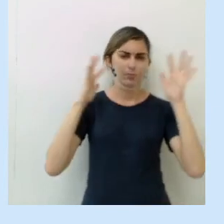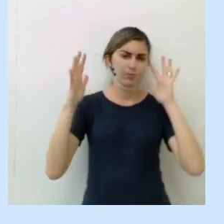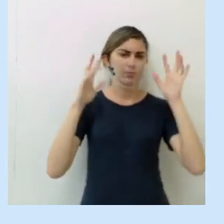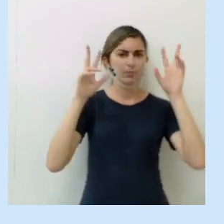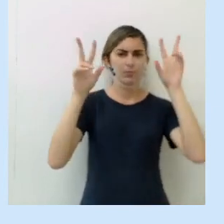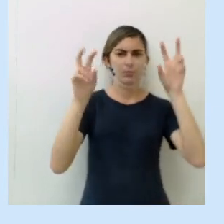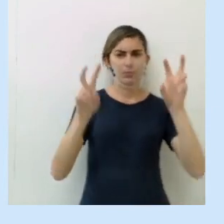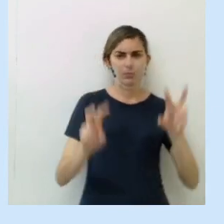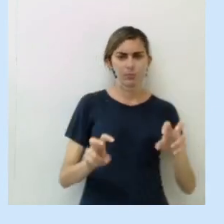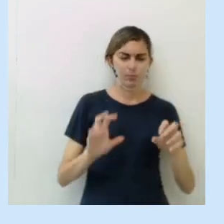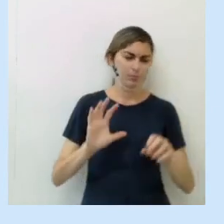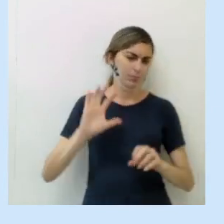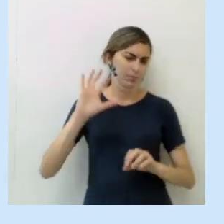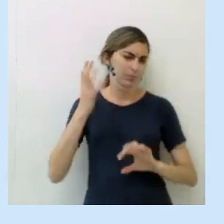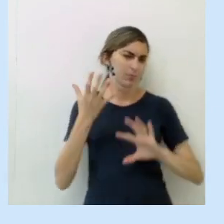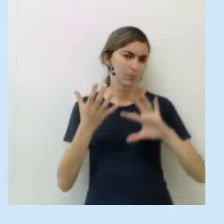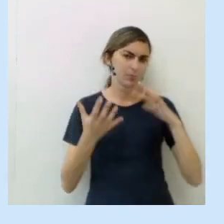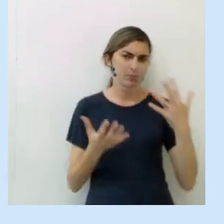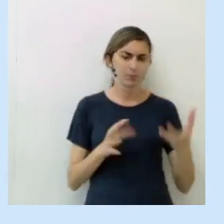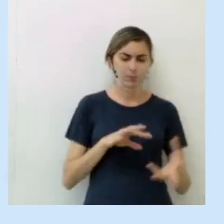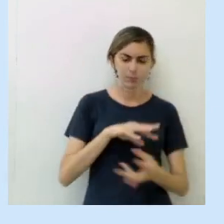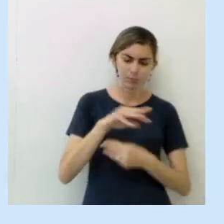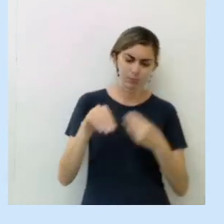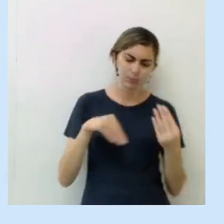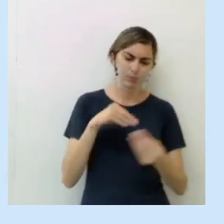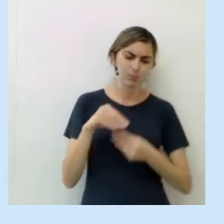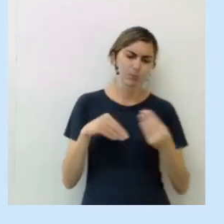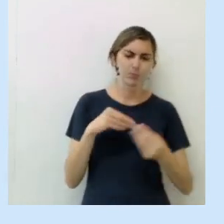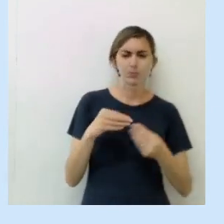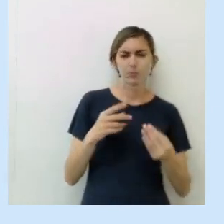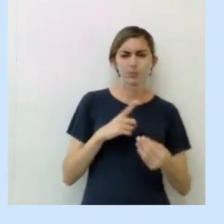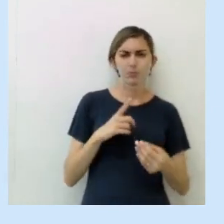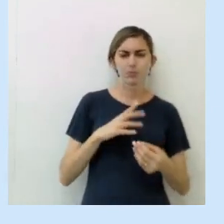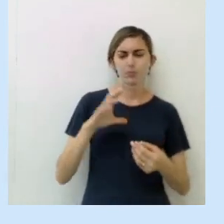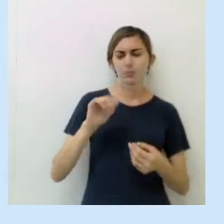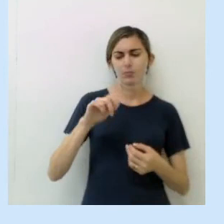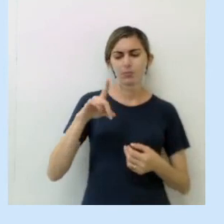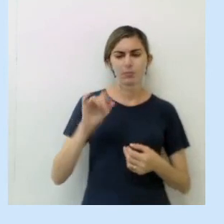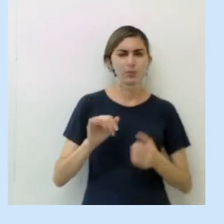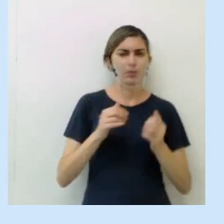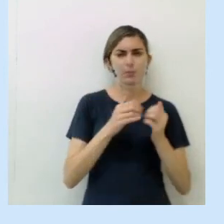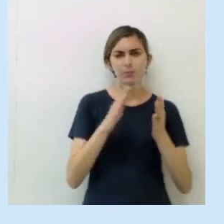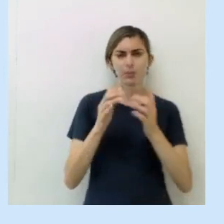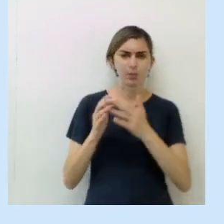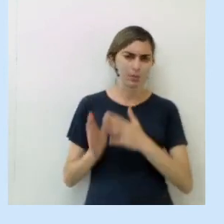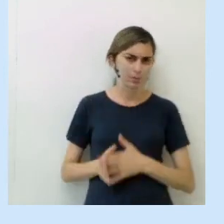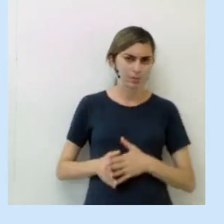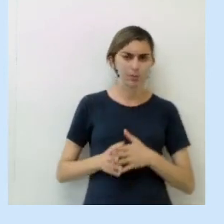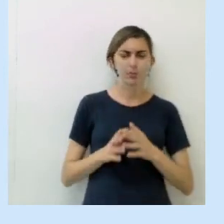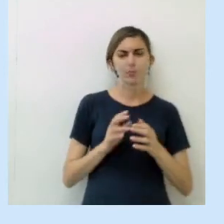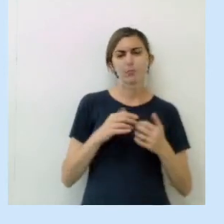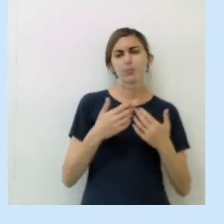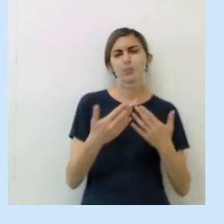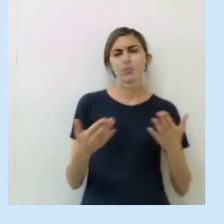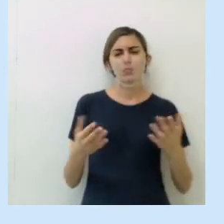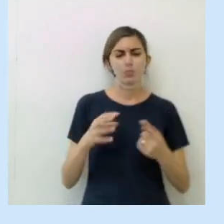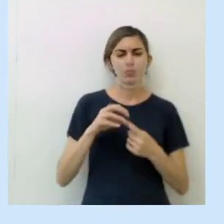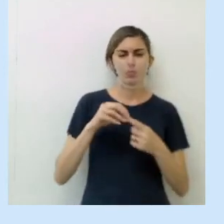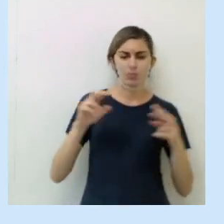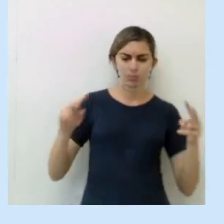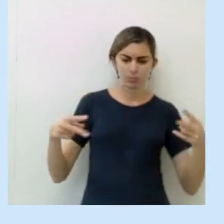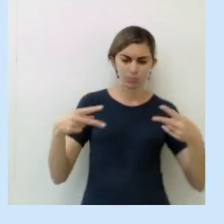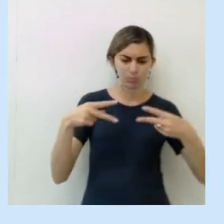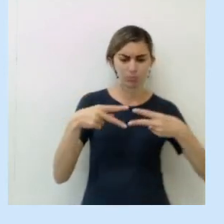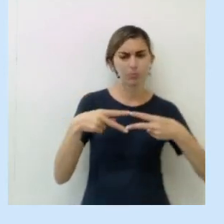assunto. Ocorre com compostos ou em compostos de cadeia aberta, com pelo menos uma